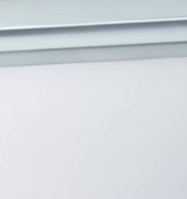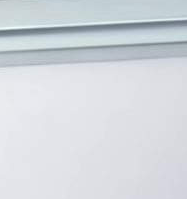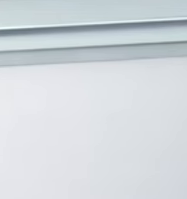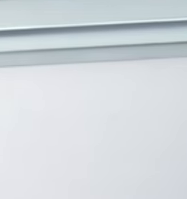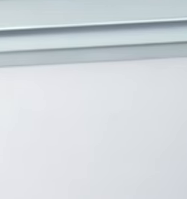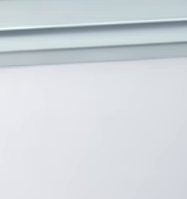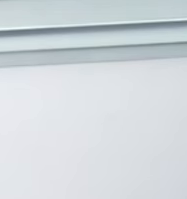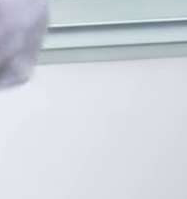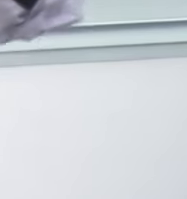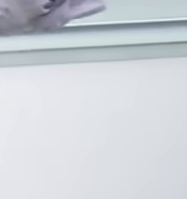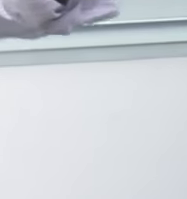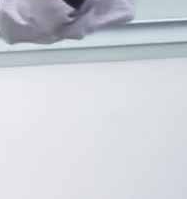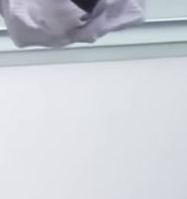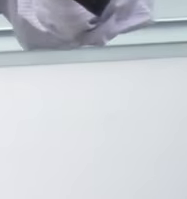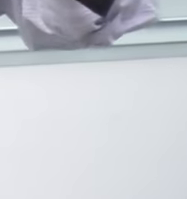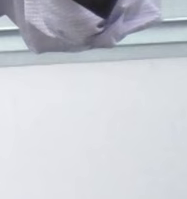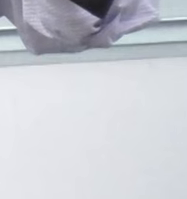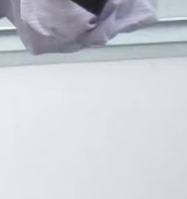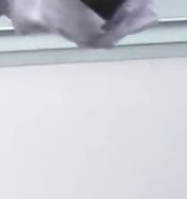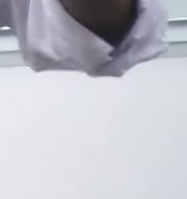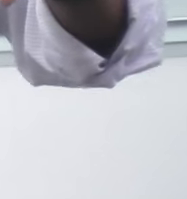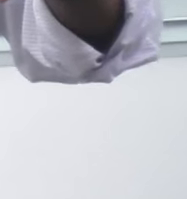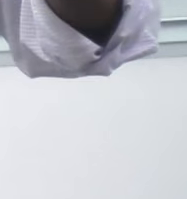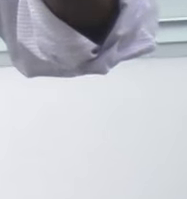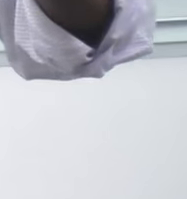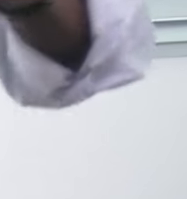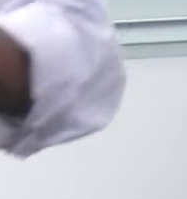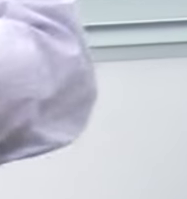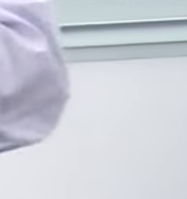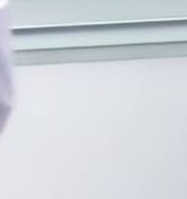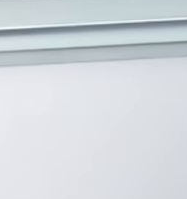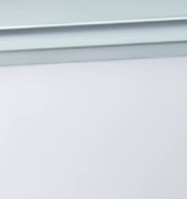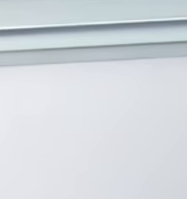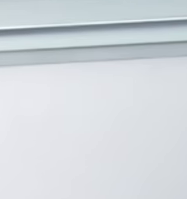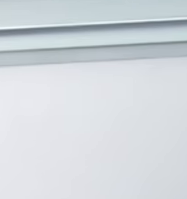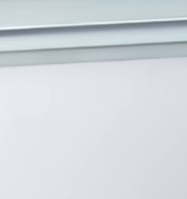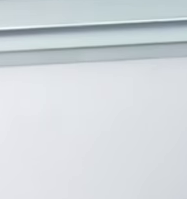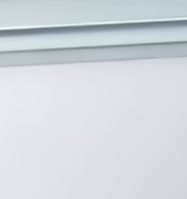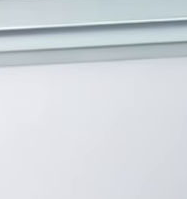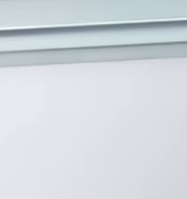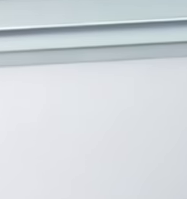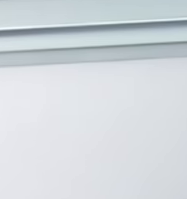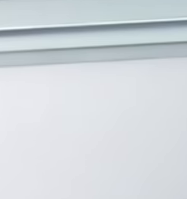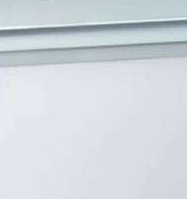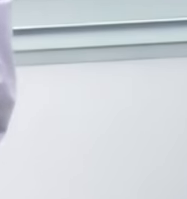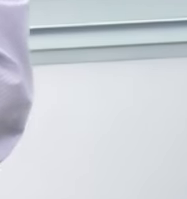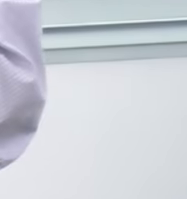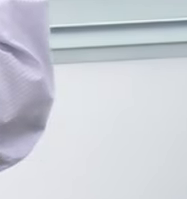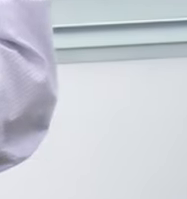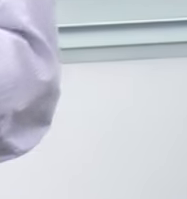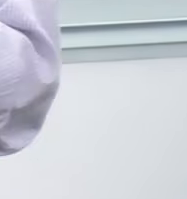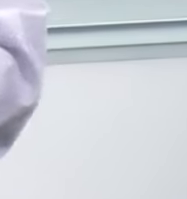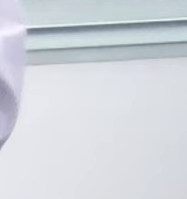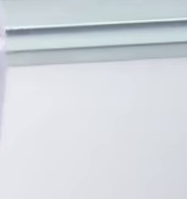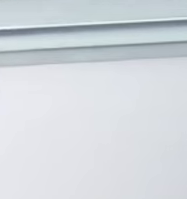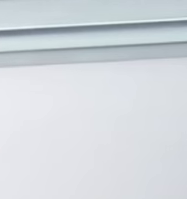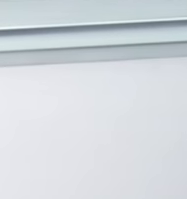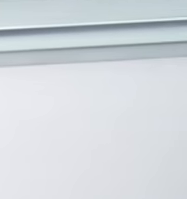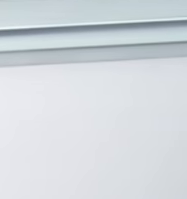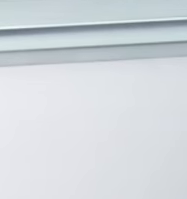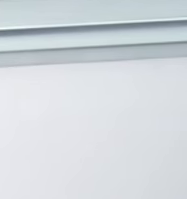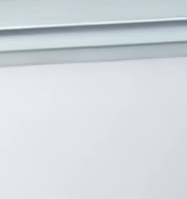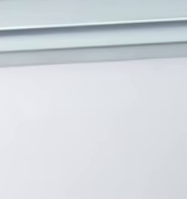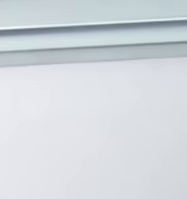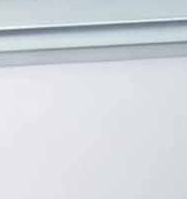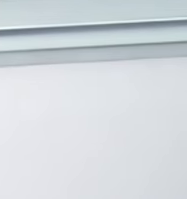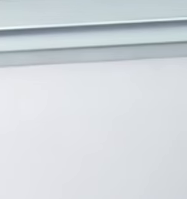estamos contratando. E pode ser verdade, pode ser verdade. Só que um técnico e um eletricista, você não contrata